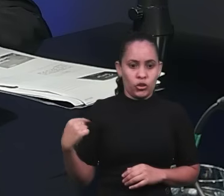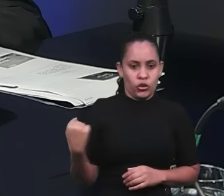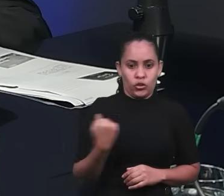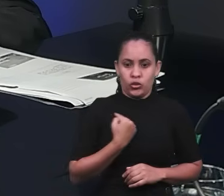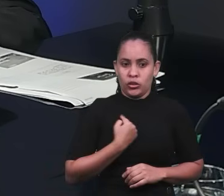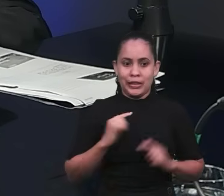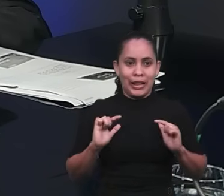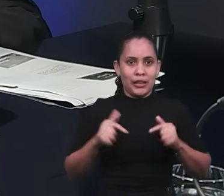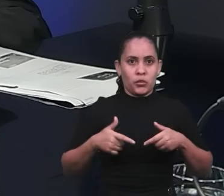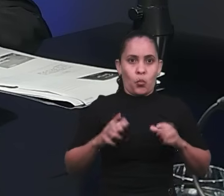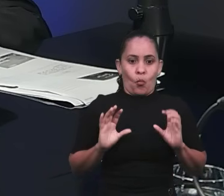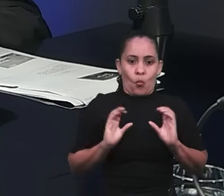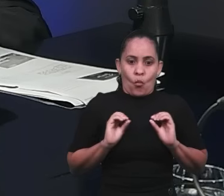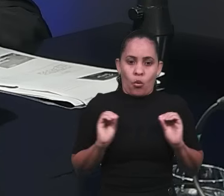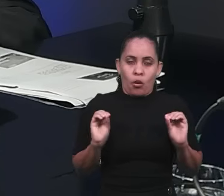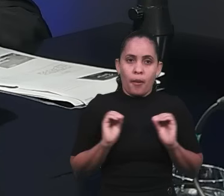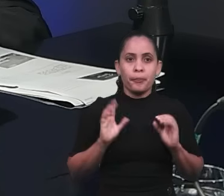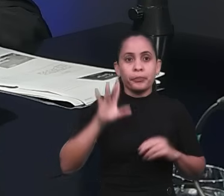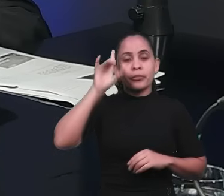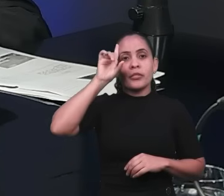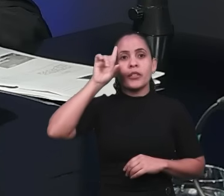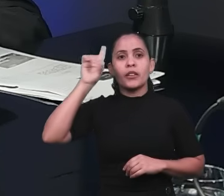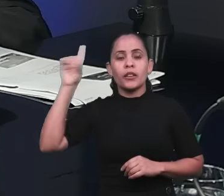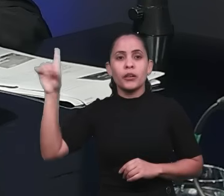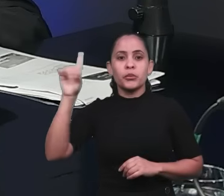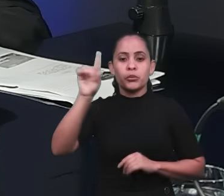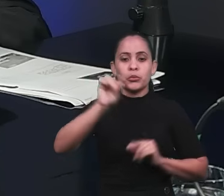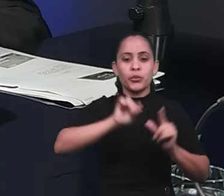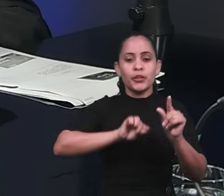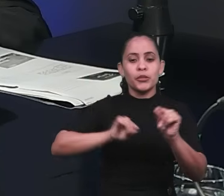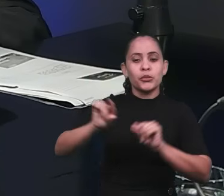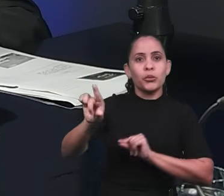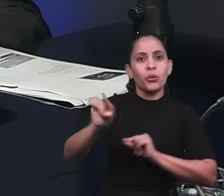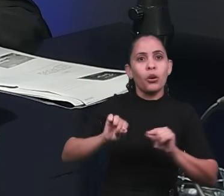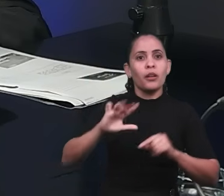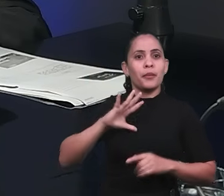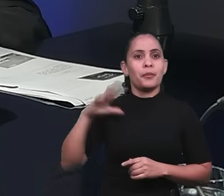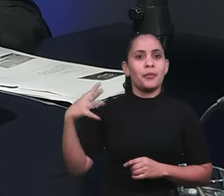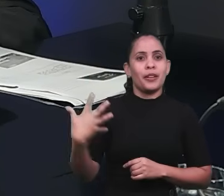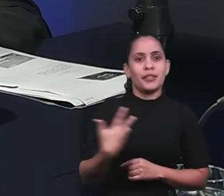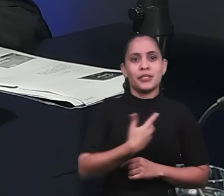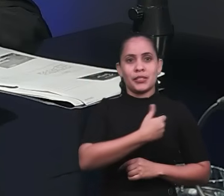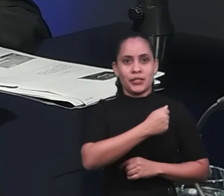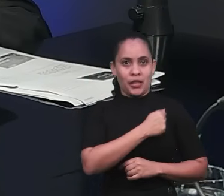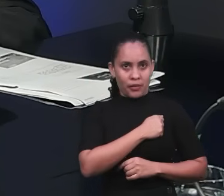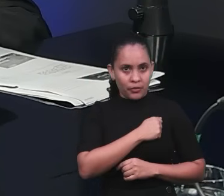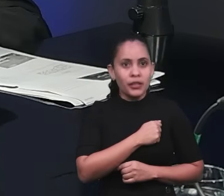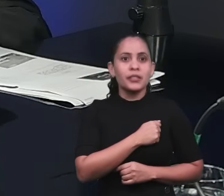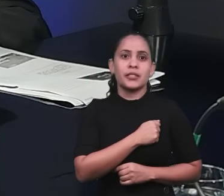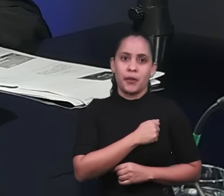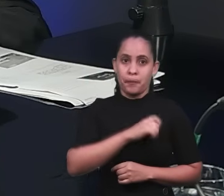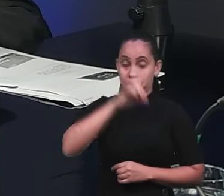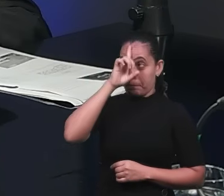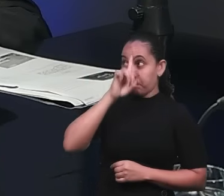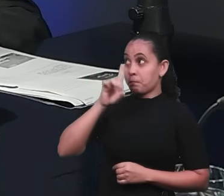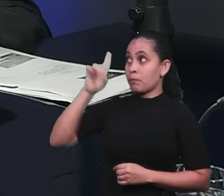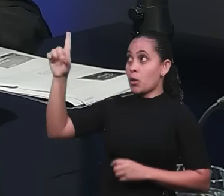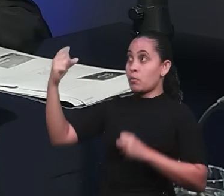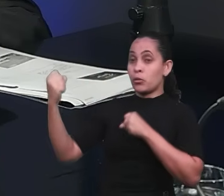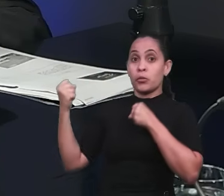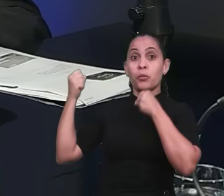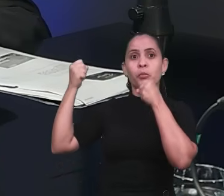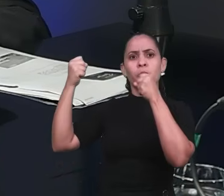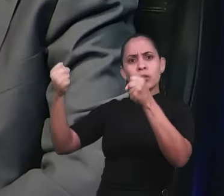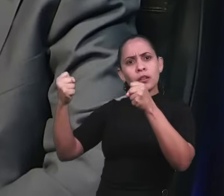Maravilha. Deus, ele nos elege para a salvação, pela sua soberania e pelo seu grande